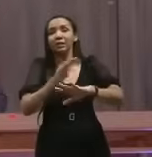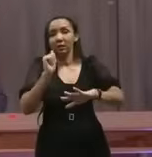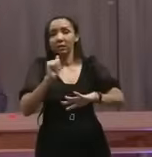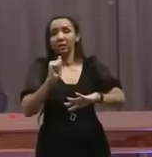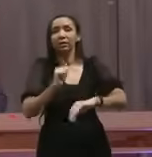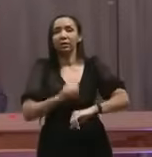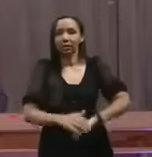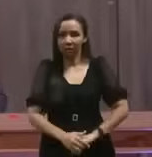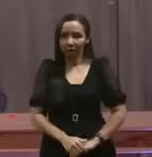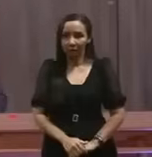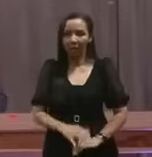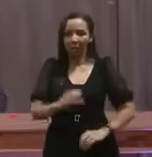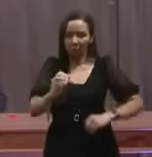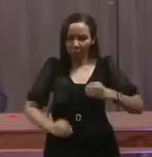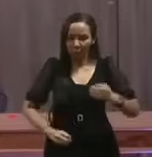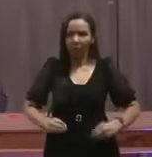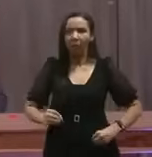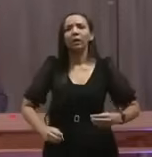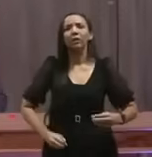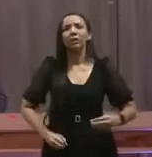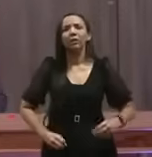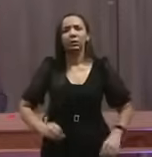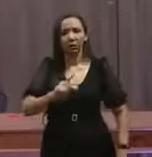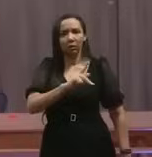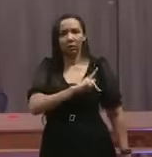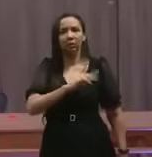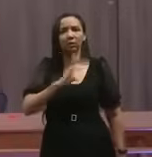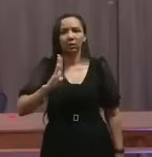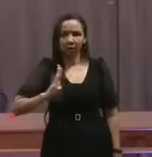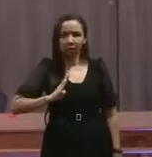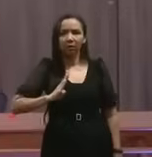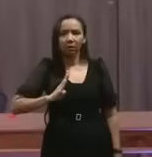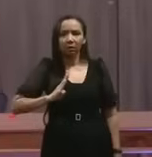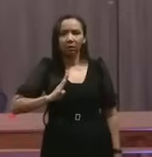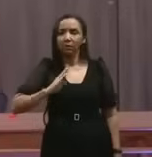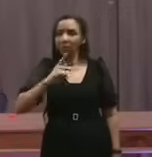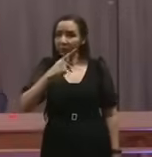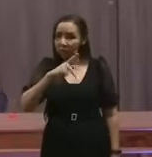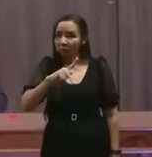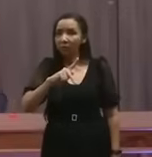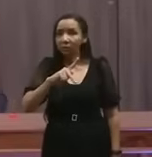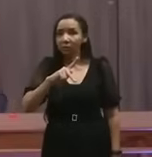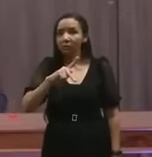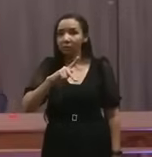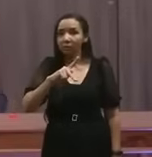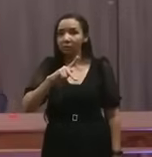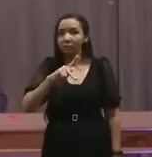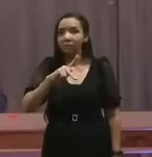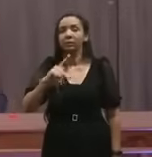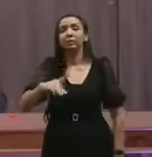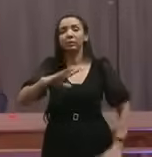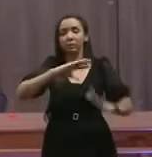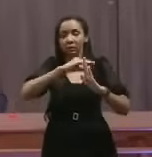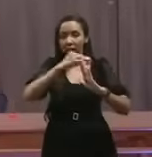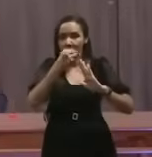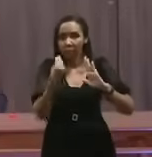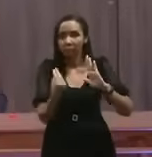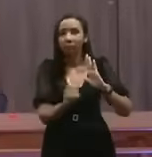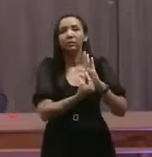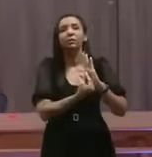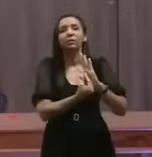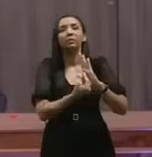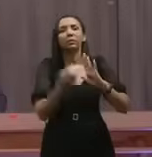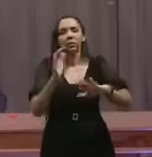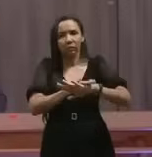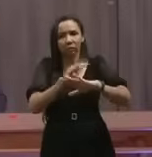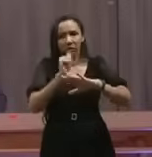vão orar por vocês Essa é a regra bíblica se eu estou pregando na rua o senhor confirma a pregação se o